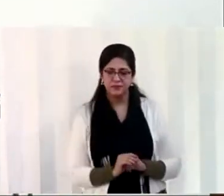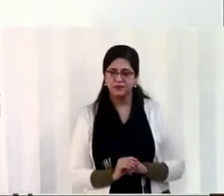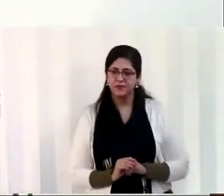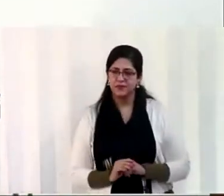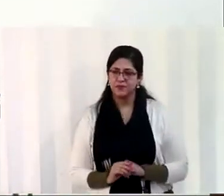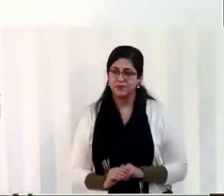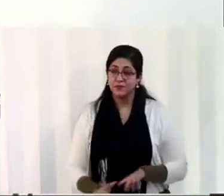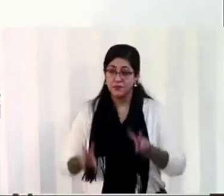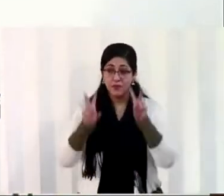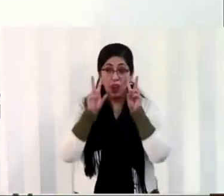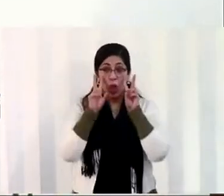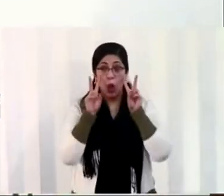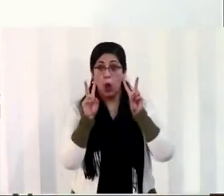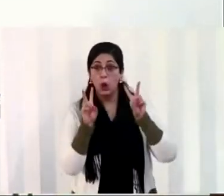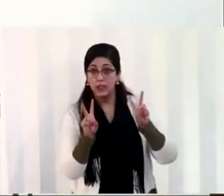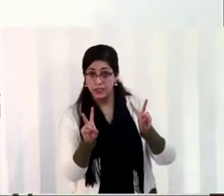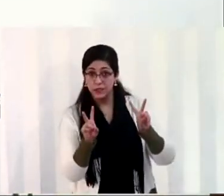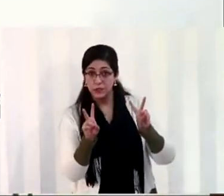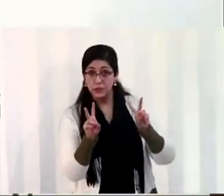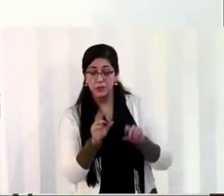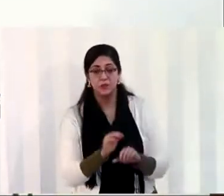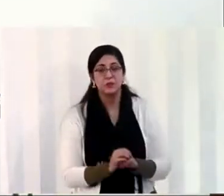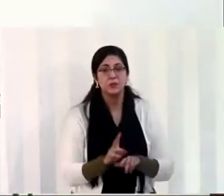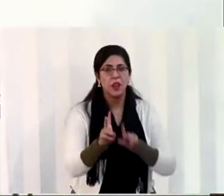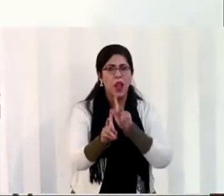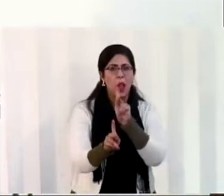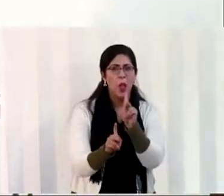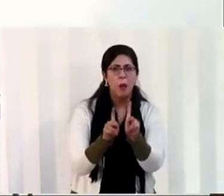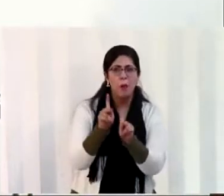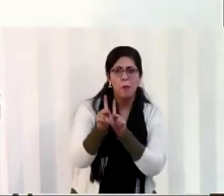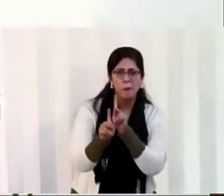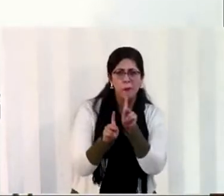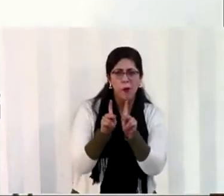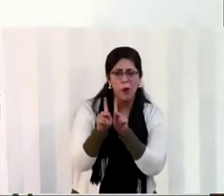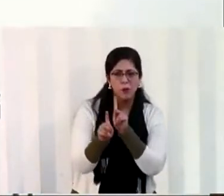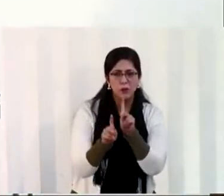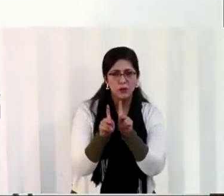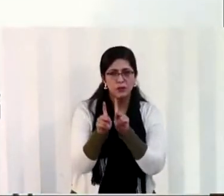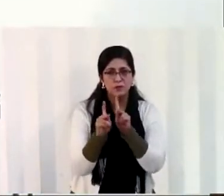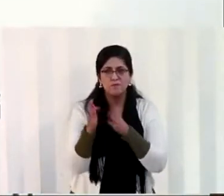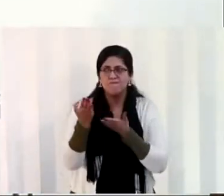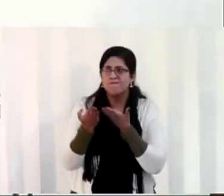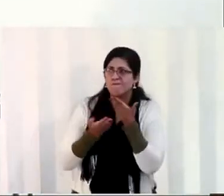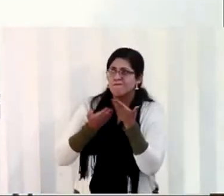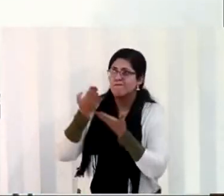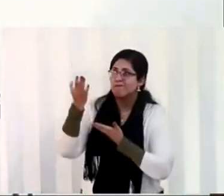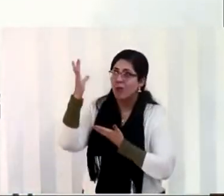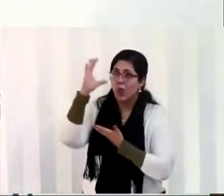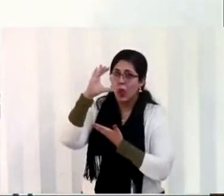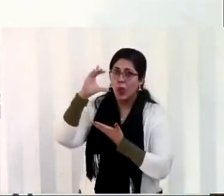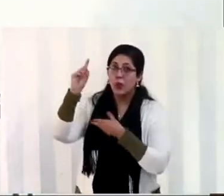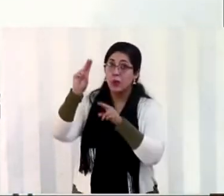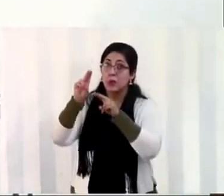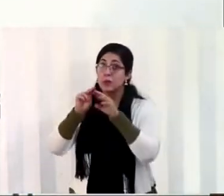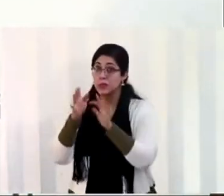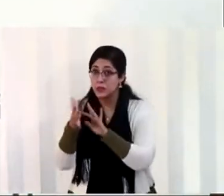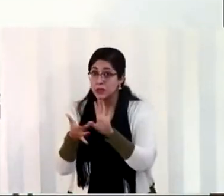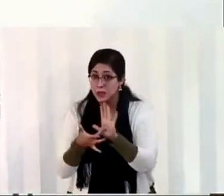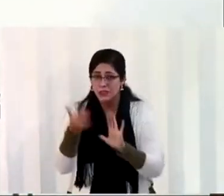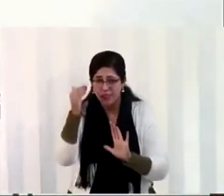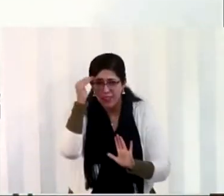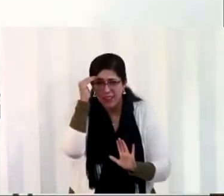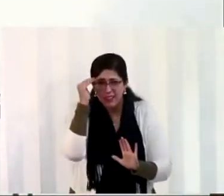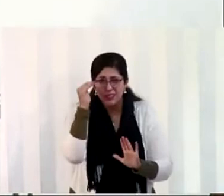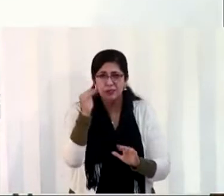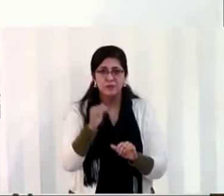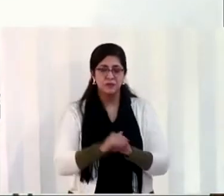estão olhando para um povo que está em relacionamento com Deus, através de Cristo. Será que as